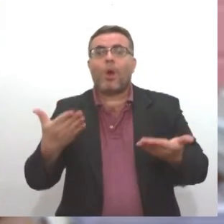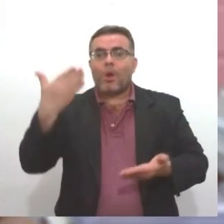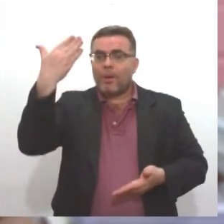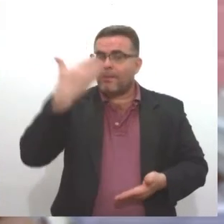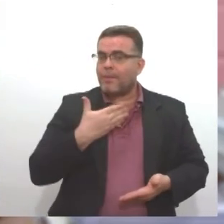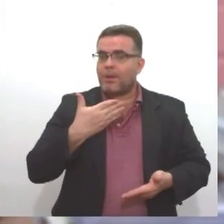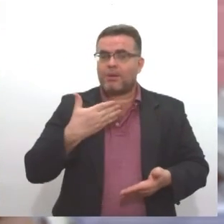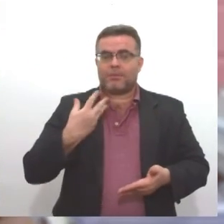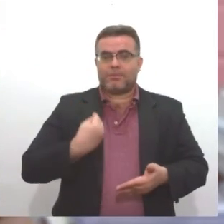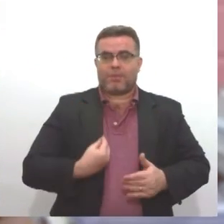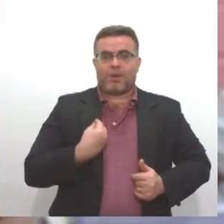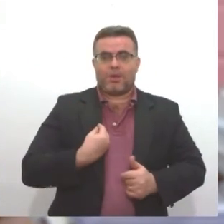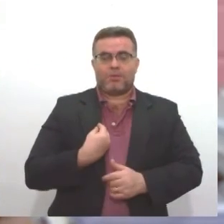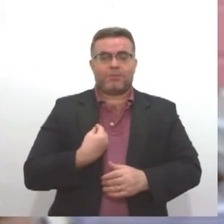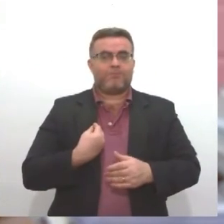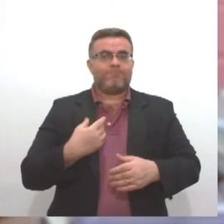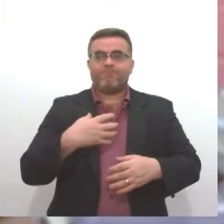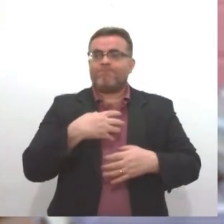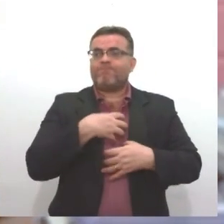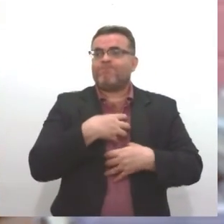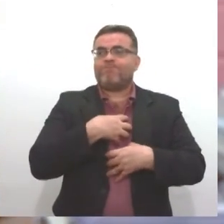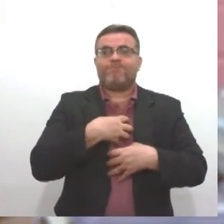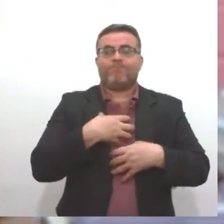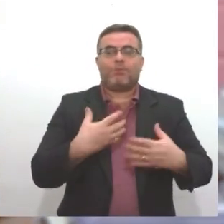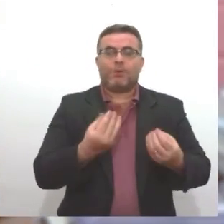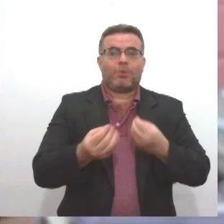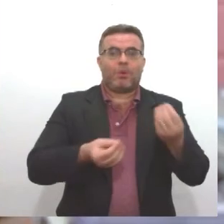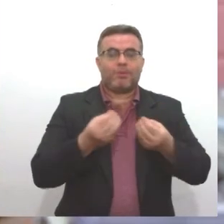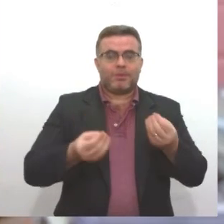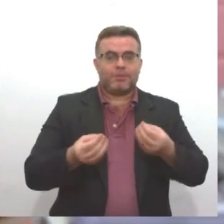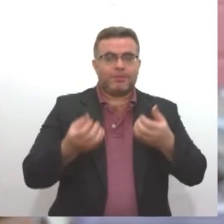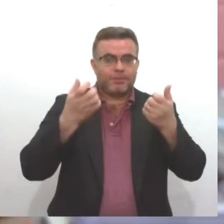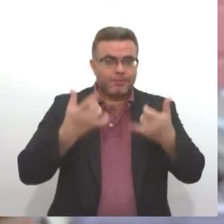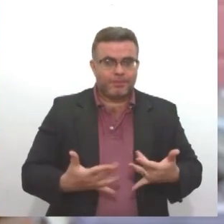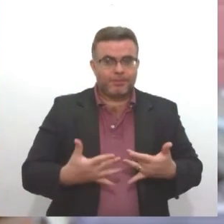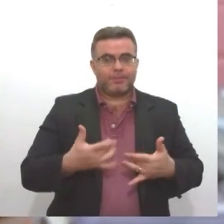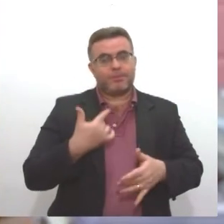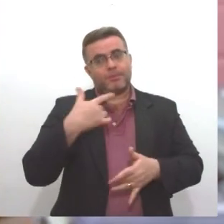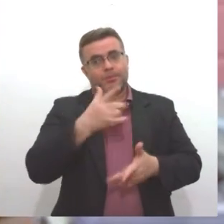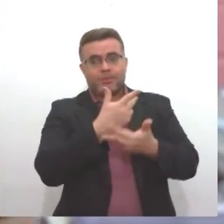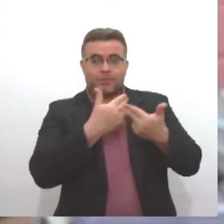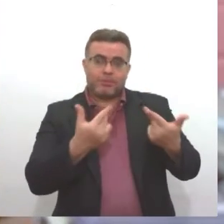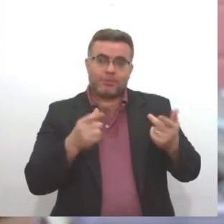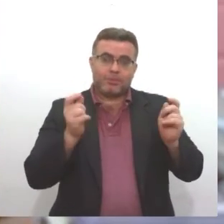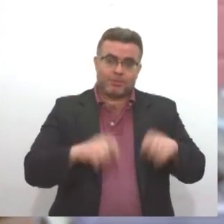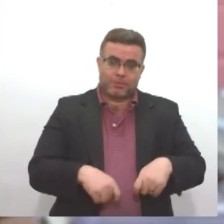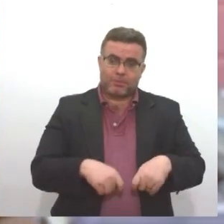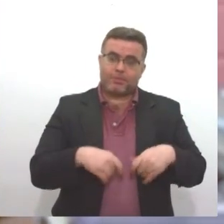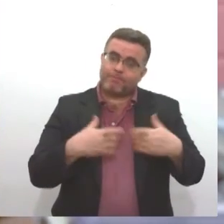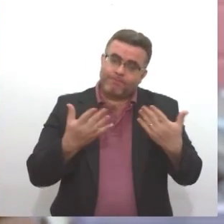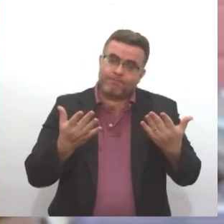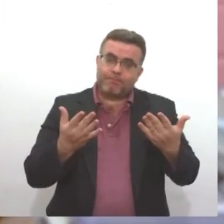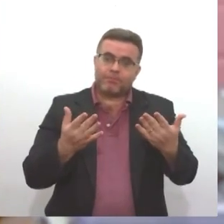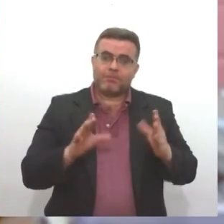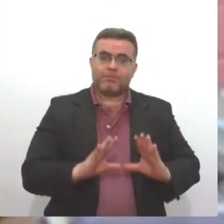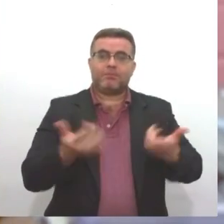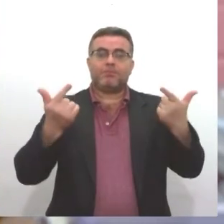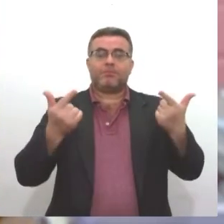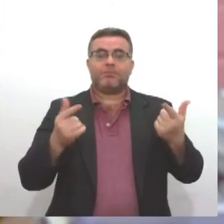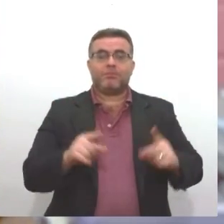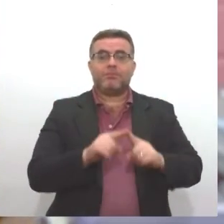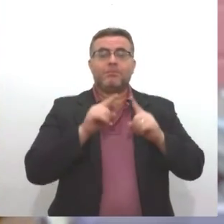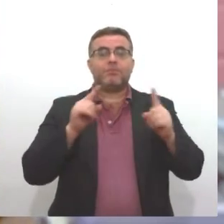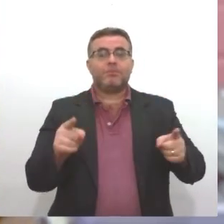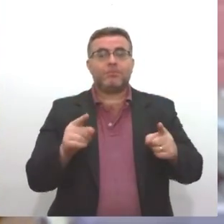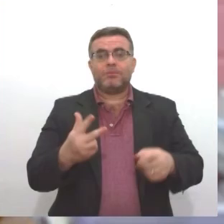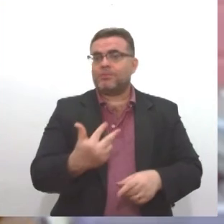presença sobrenatural, seja lá o que isso for, né? Isso já também já é uma outra conversa, o que quer dizer sobrenatural, né? Mas eu